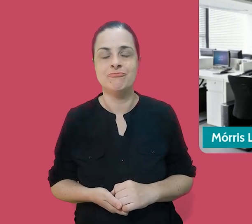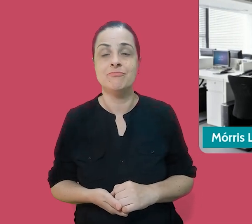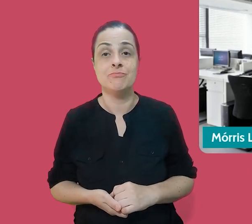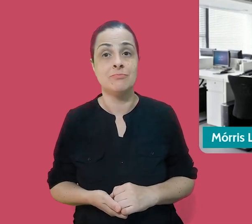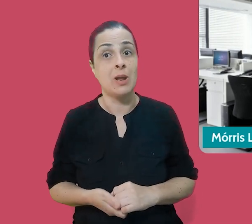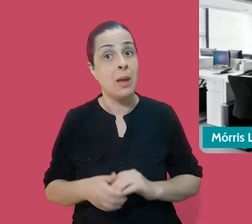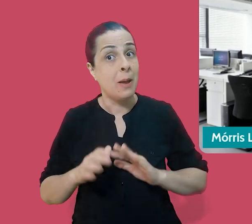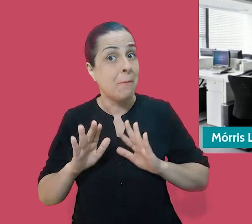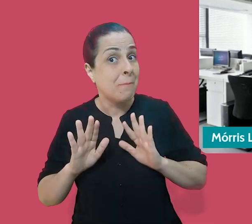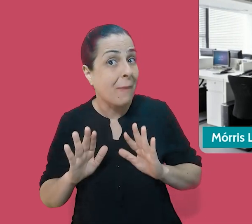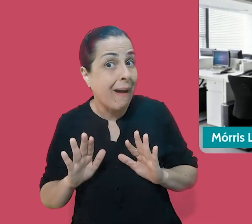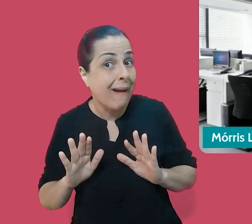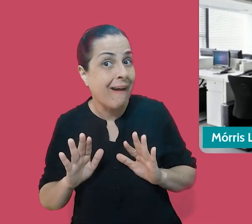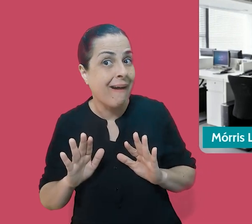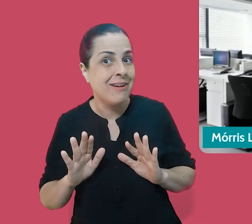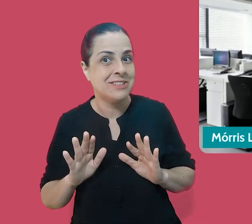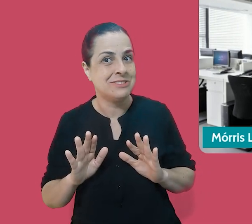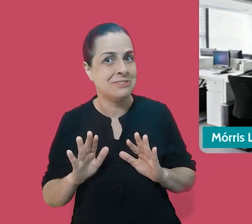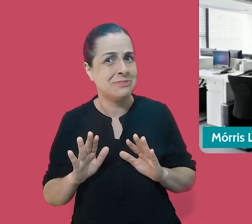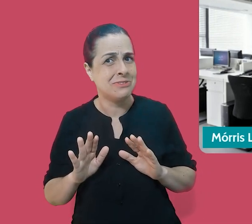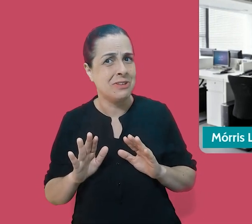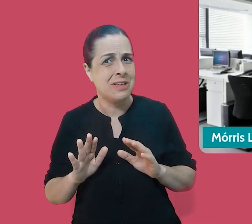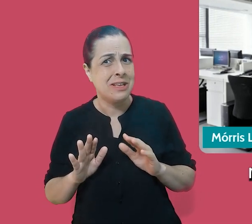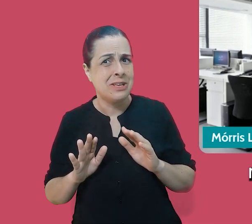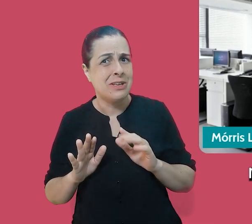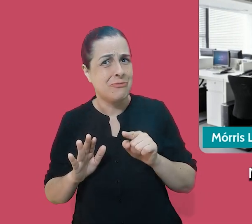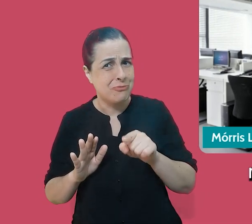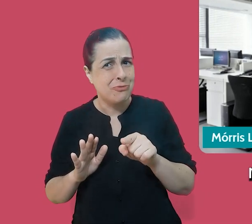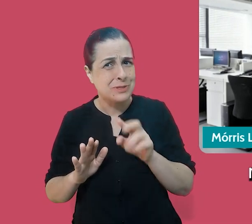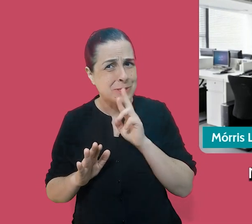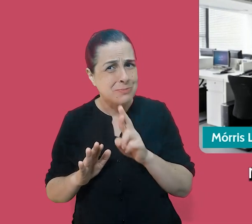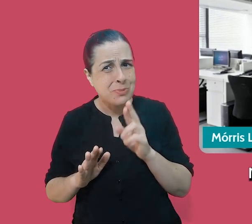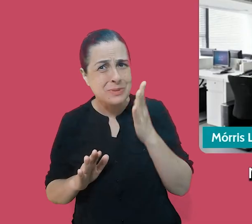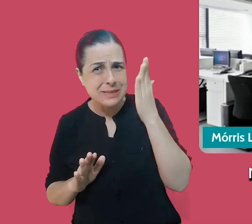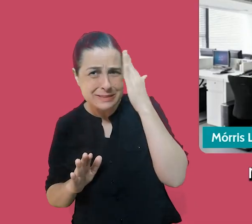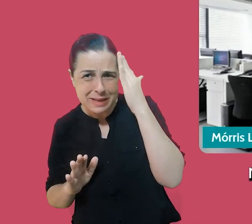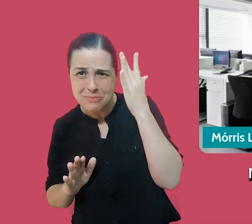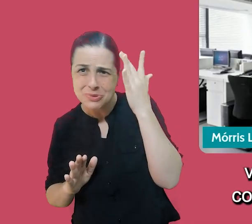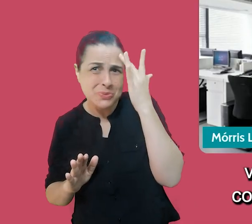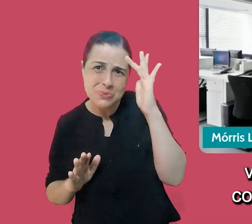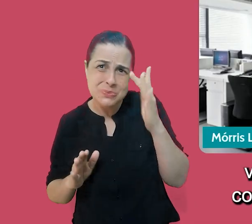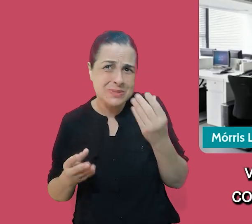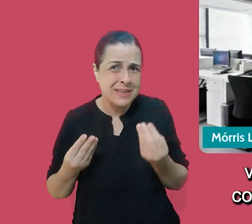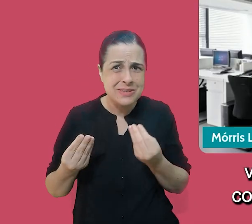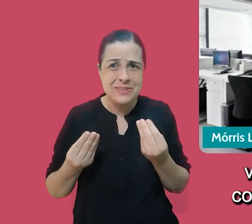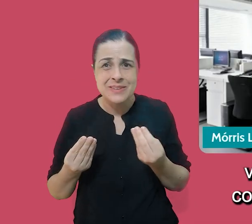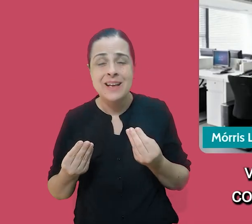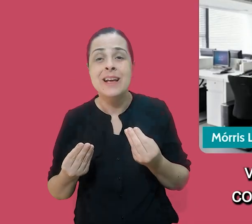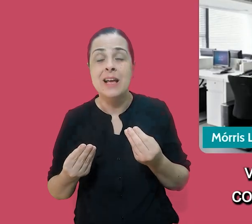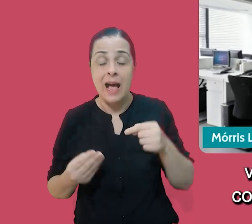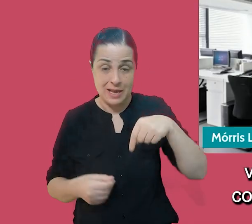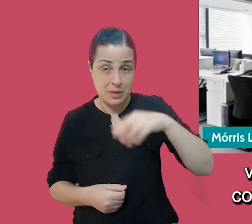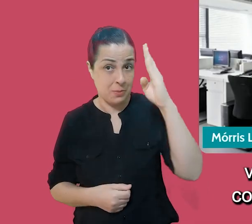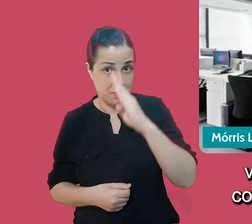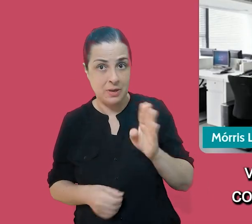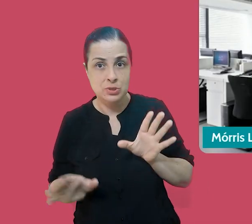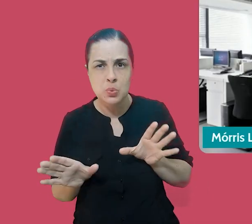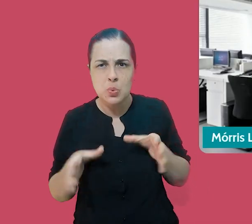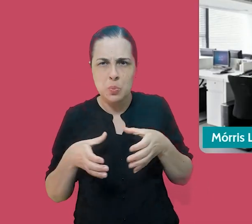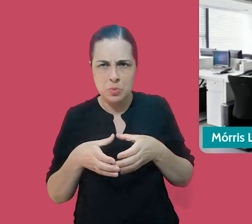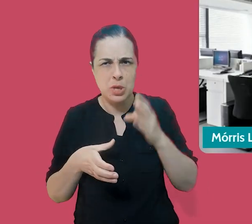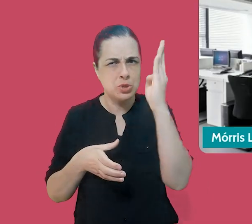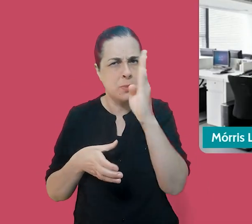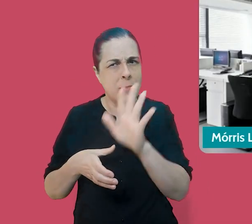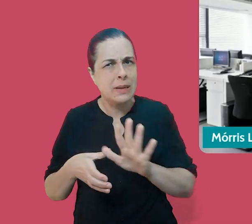que eu nem sei se você saberia responder, mas pensando um pouco em Brasil, né, você fala que vocês têm a comunidade no Brasil